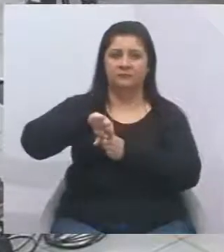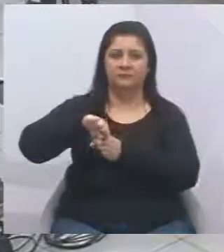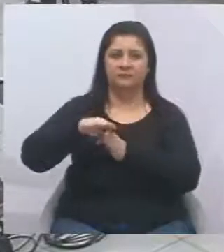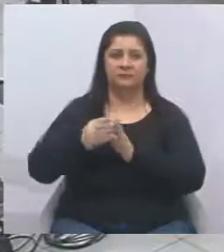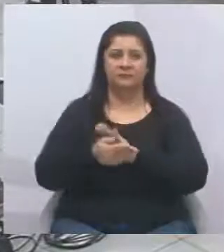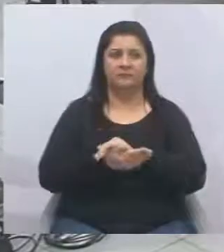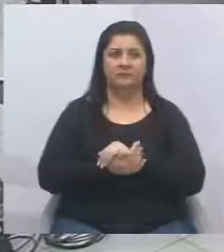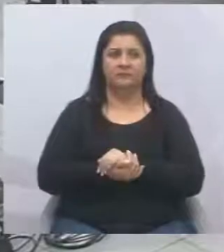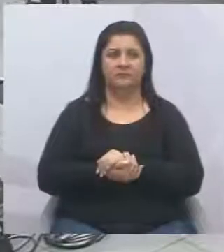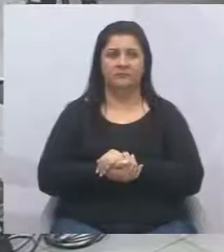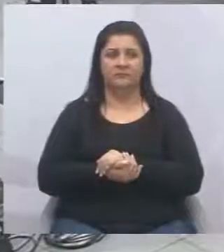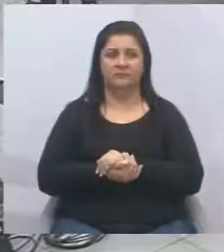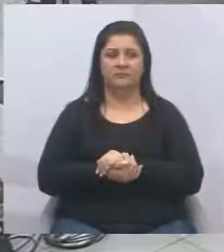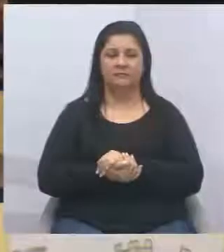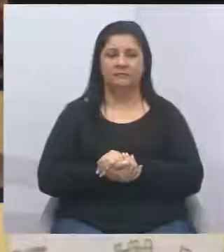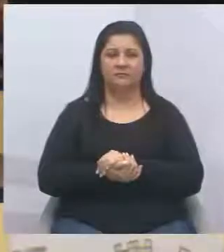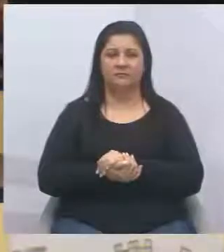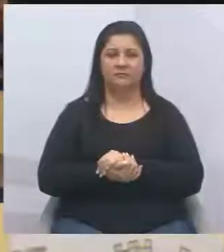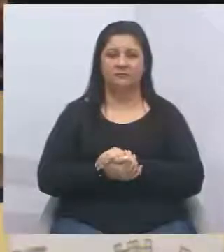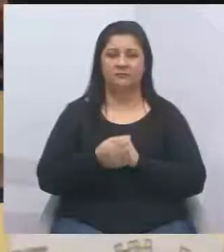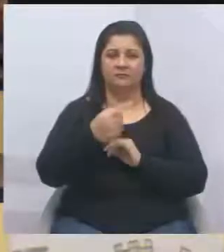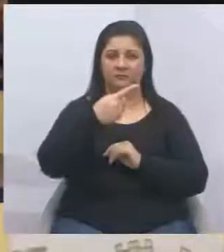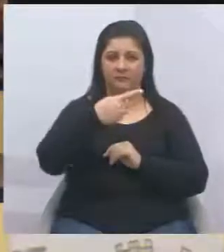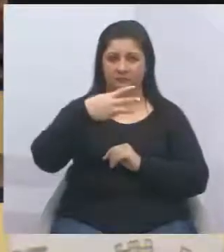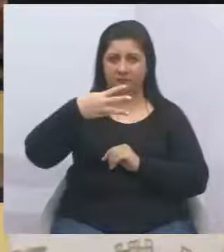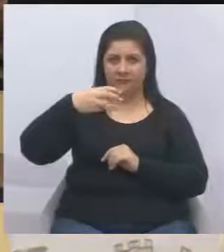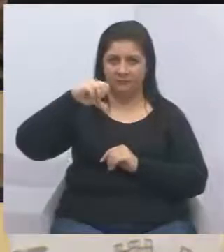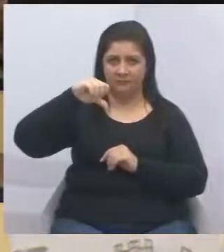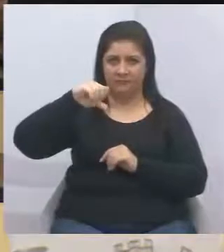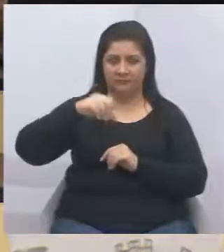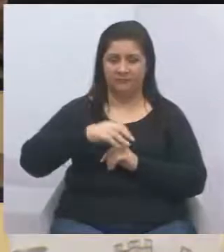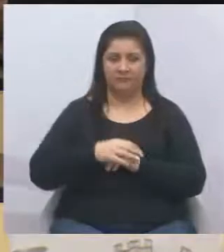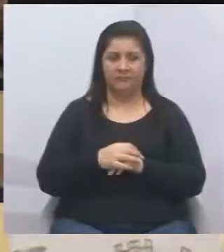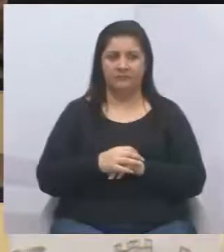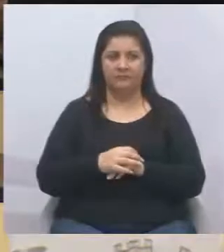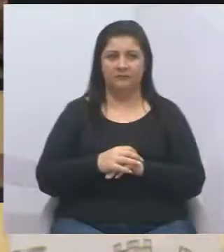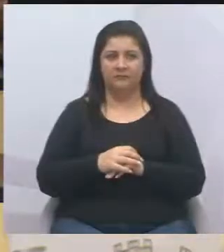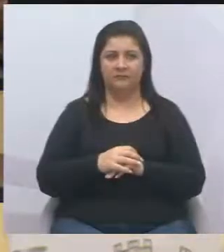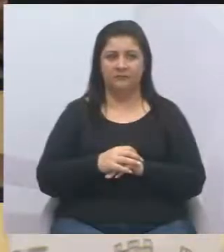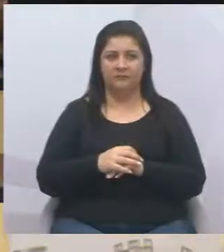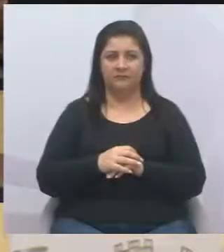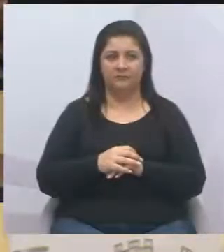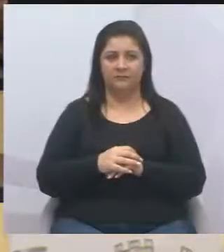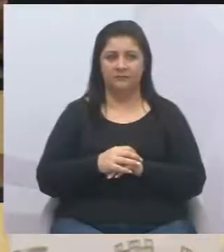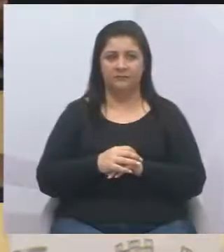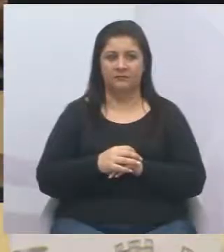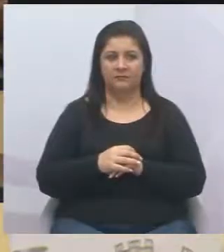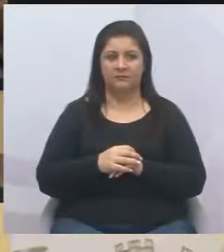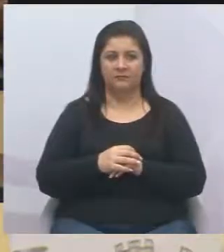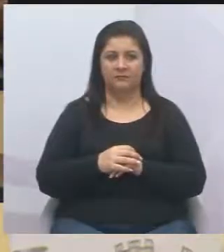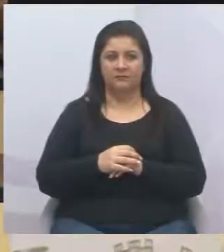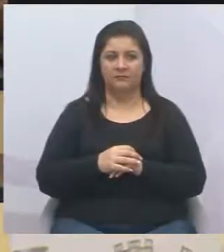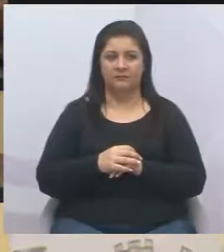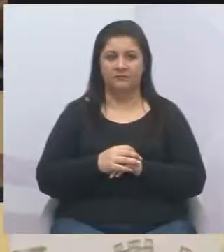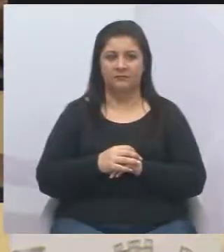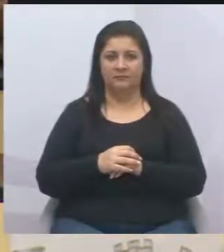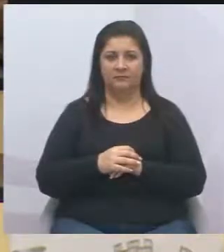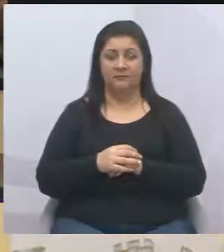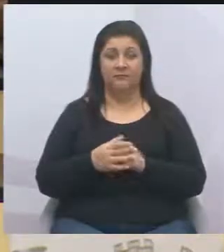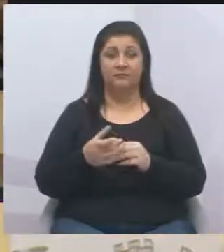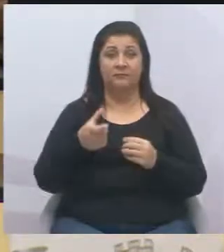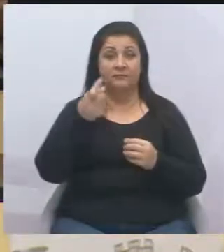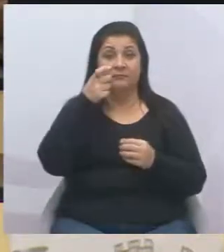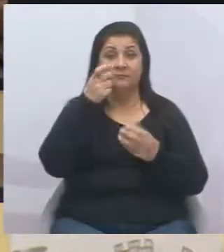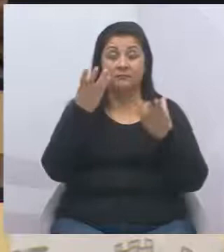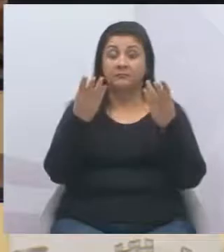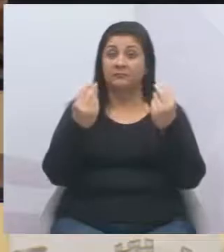informação. 139. Considerando a taxa do desemprego